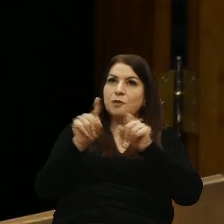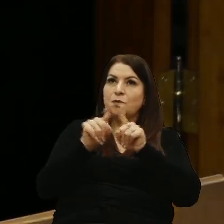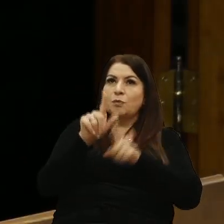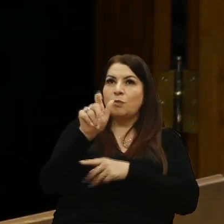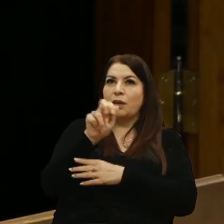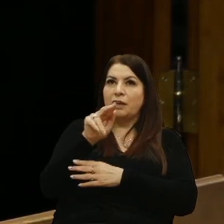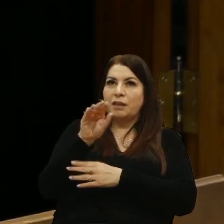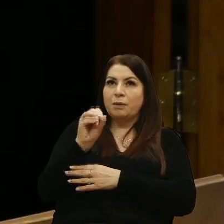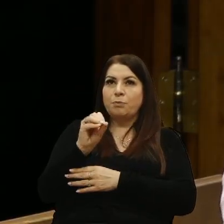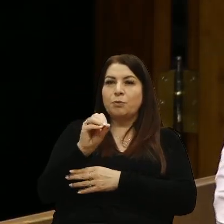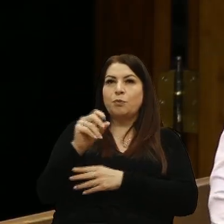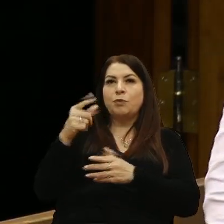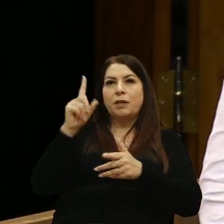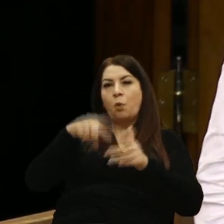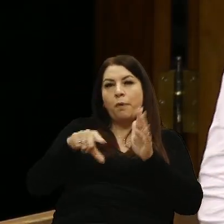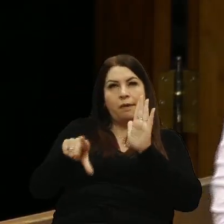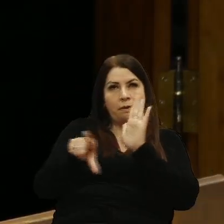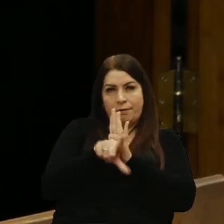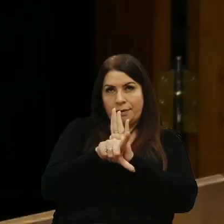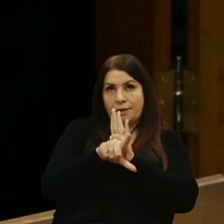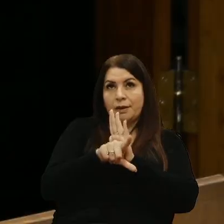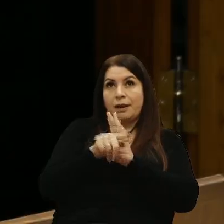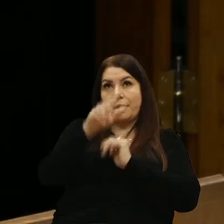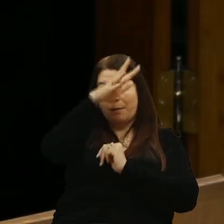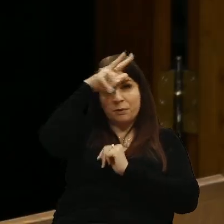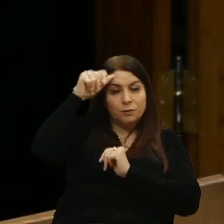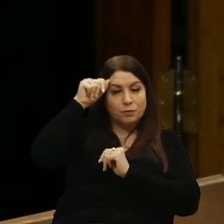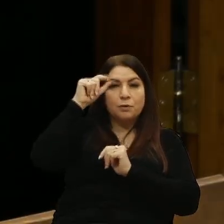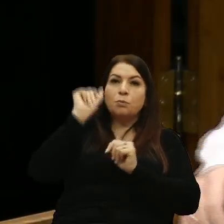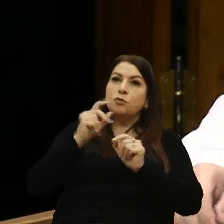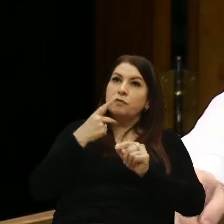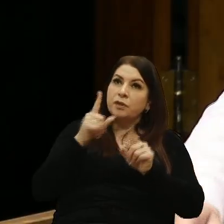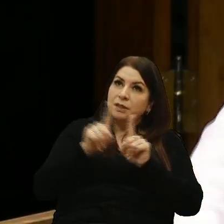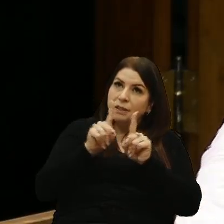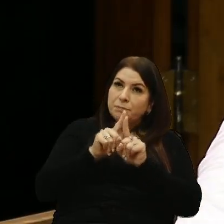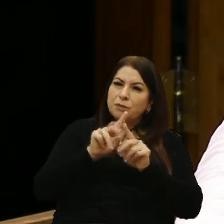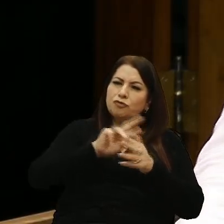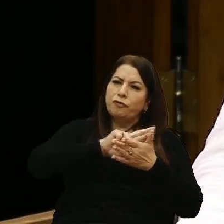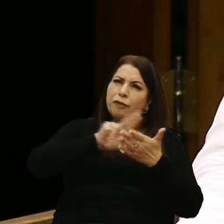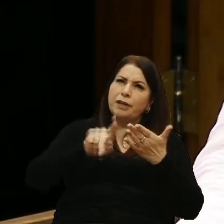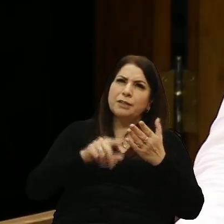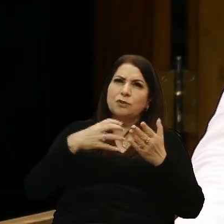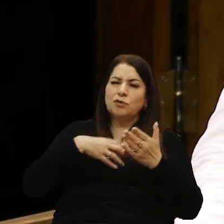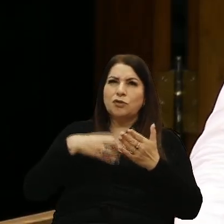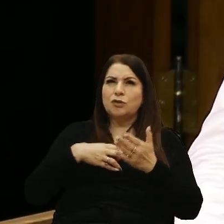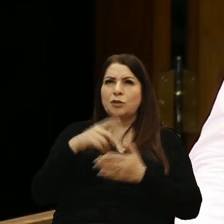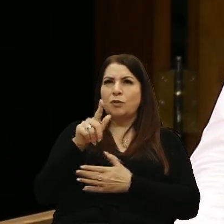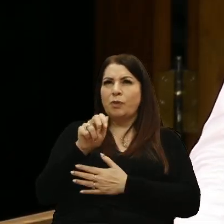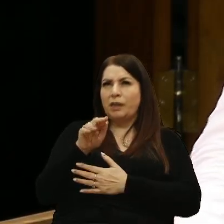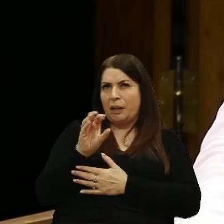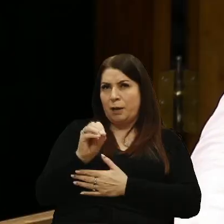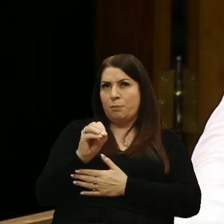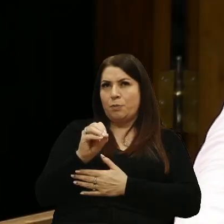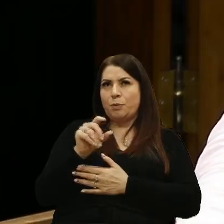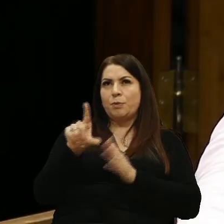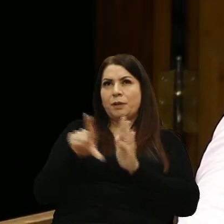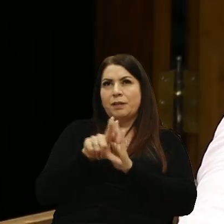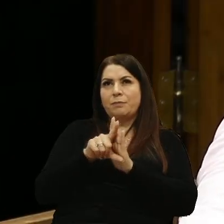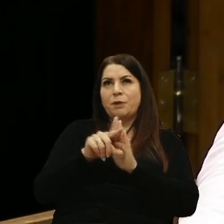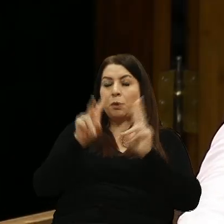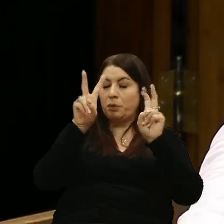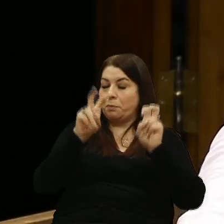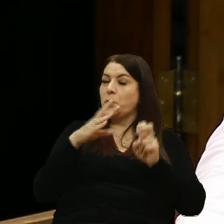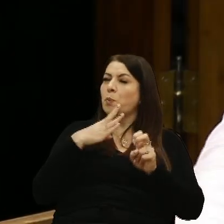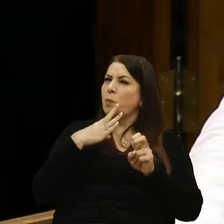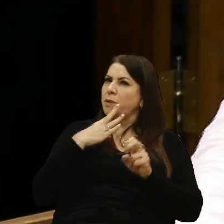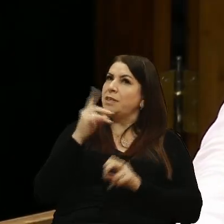Amazônia. E eu poderia tratar de diversas formas do garimpo ilegal, porque é um tema que eu conheço, vereador Ramon,